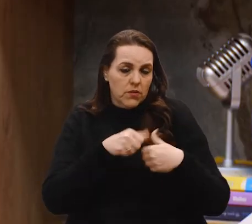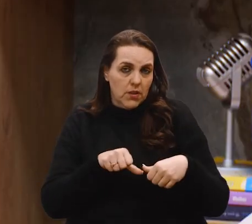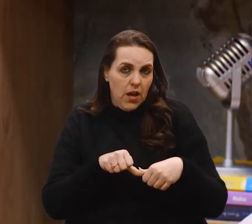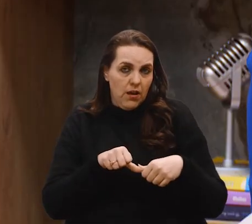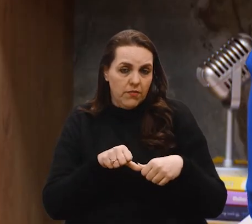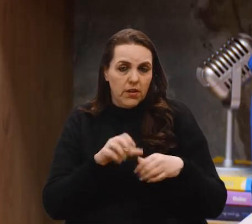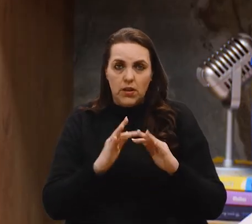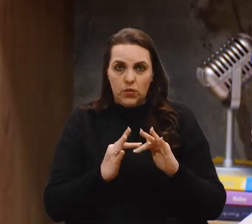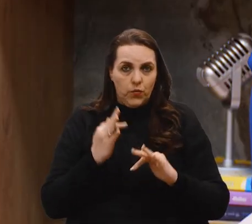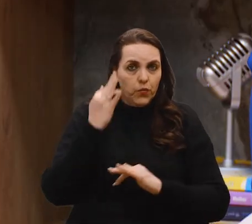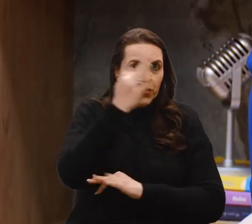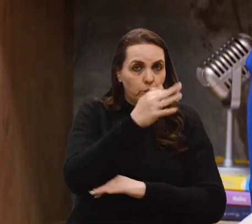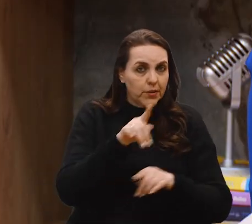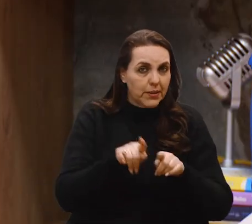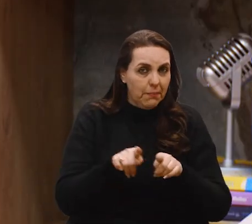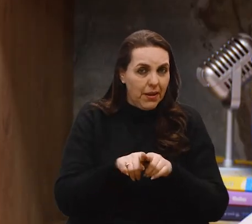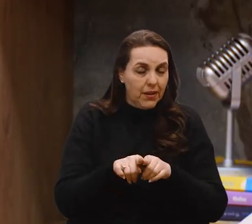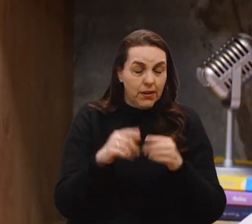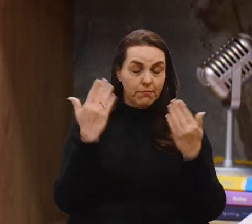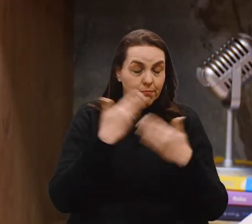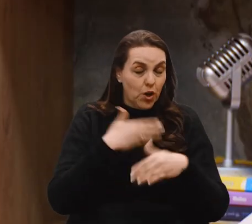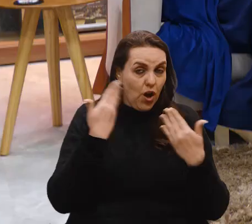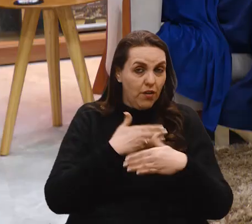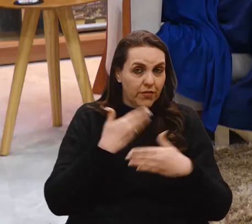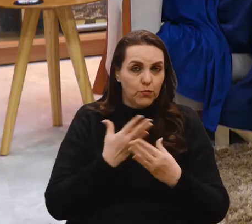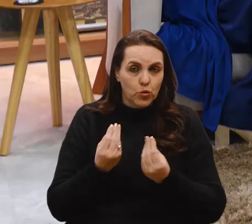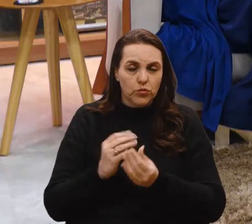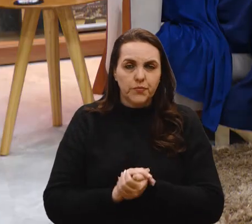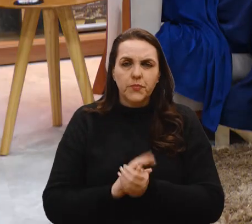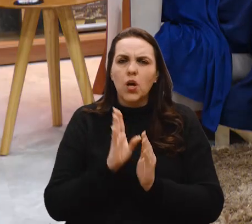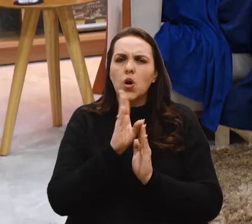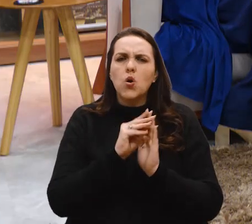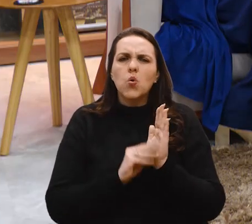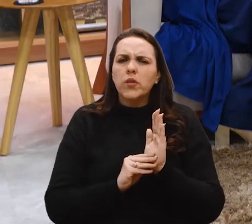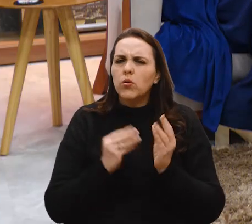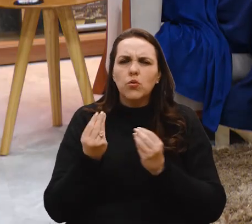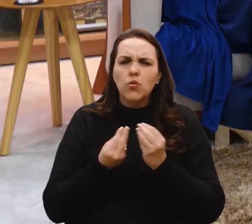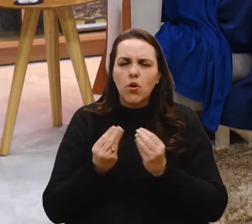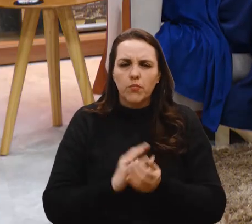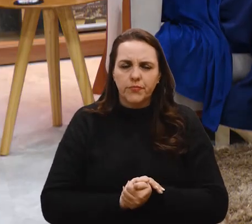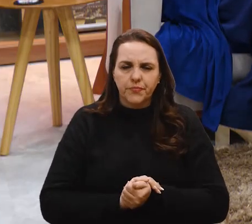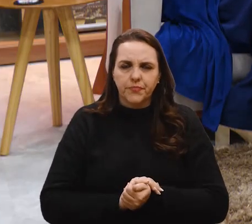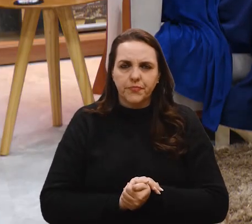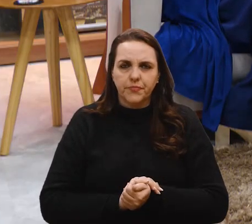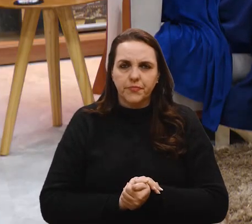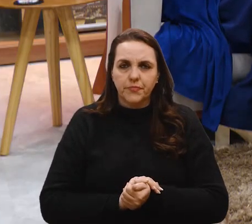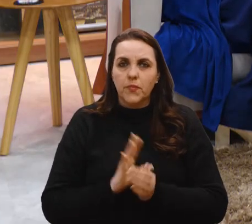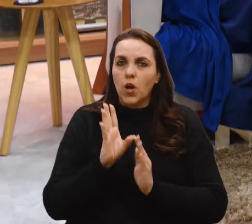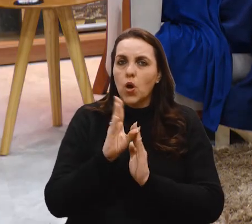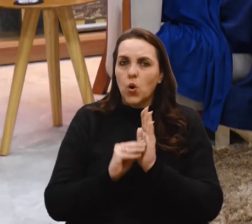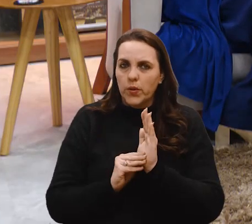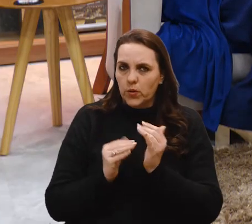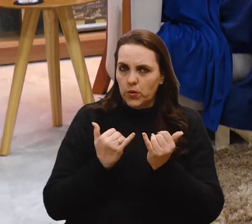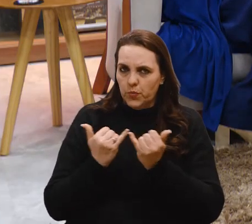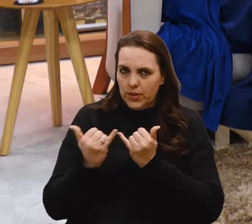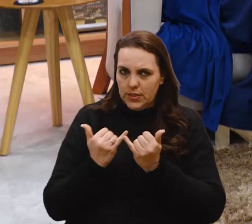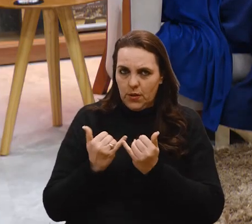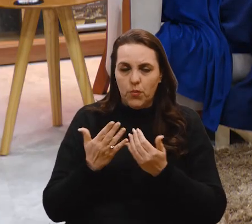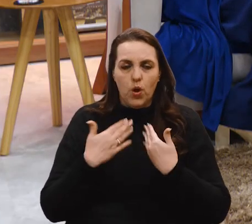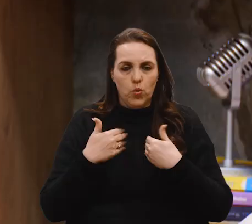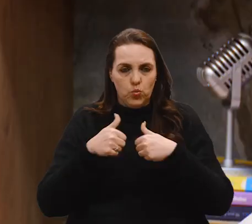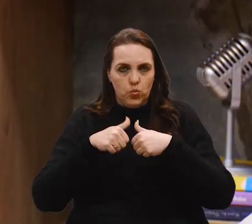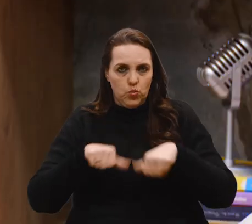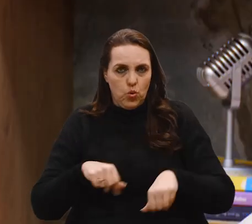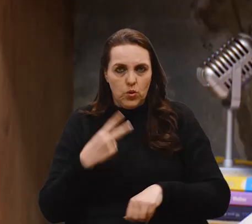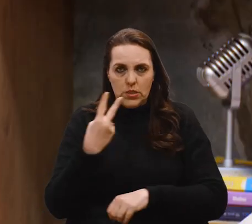entrar. Então, é bastante prova. E os conteúdos, como é que são o conteúdo compartilhados? por exemplo, digamos que eu estivesse no